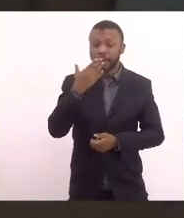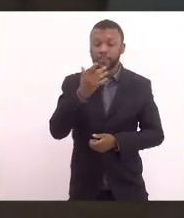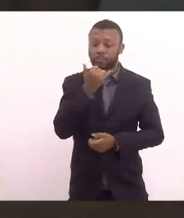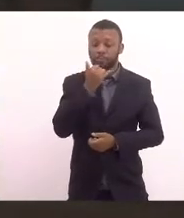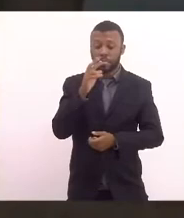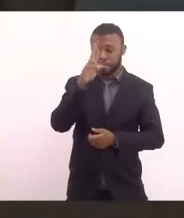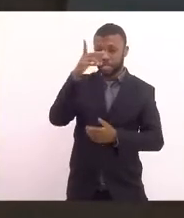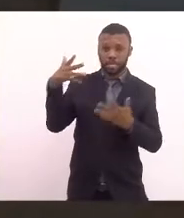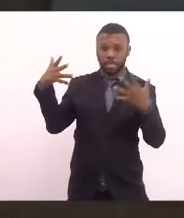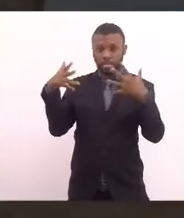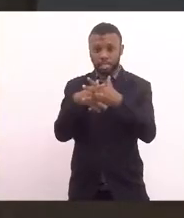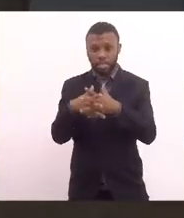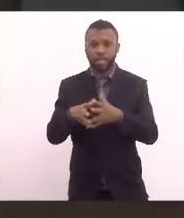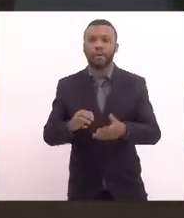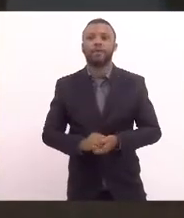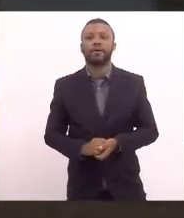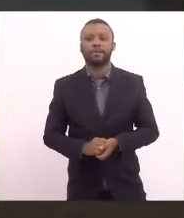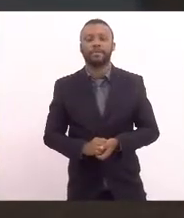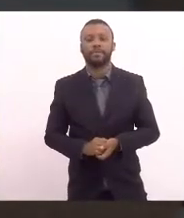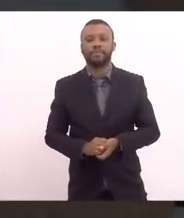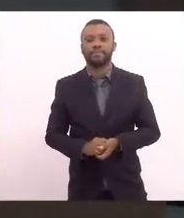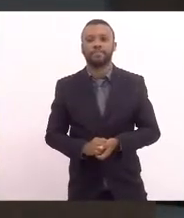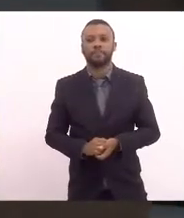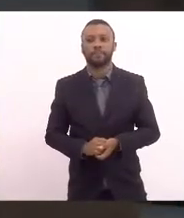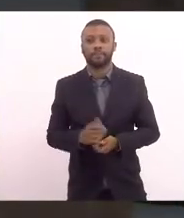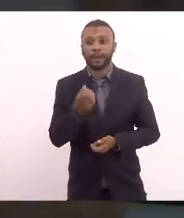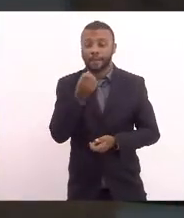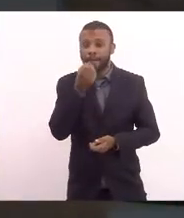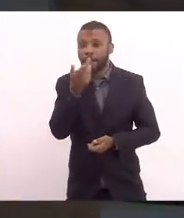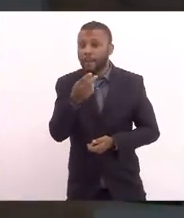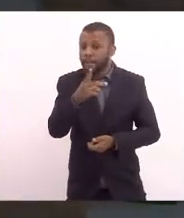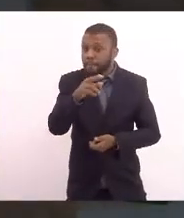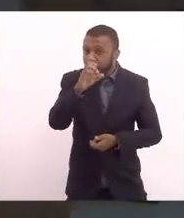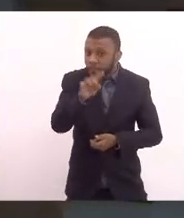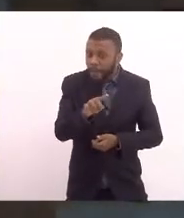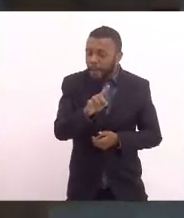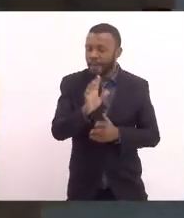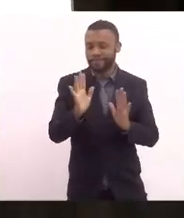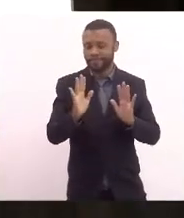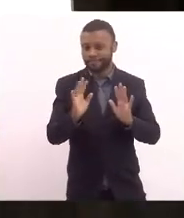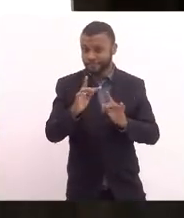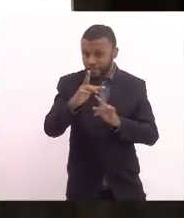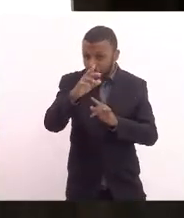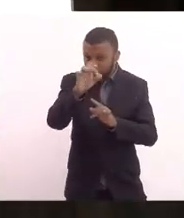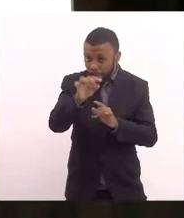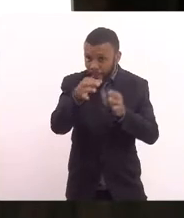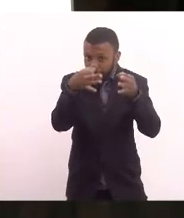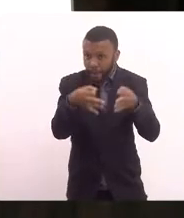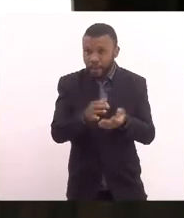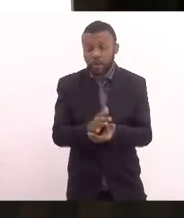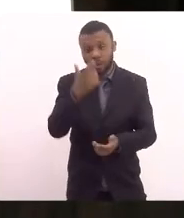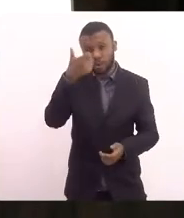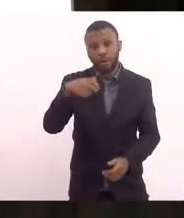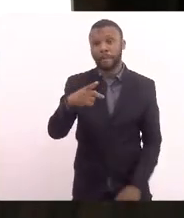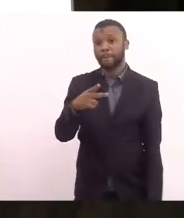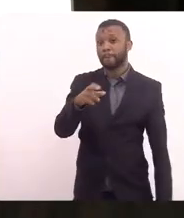falei candidata, né? Ah, falei pré, pelo amor de Deus. Eu sou pré-candidata a deputada